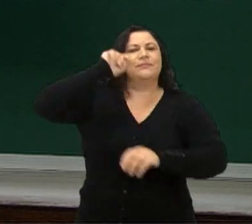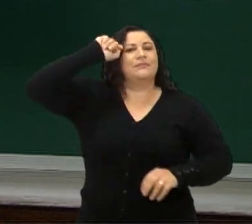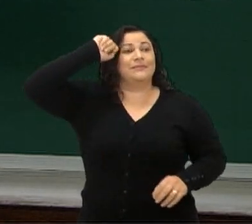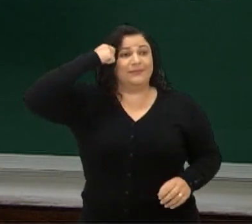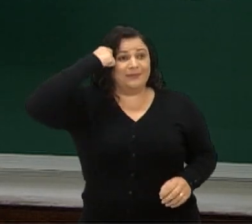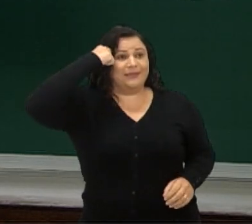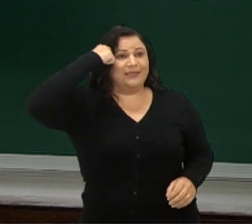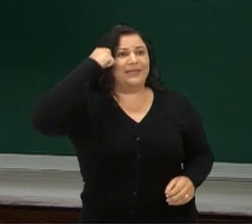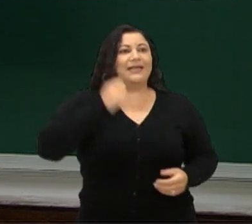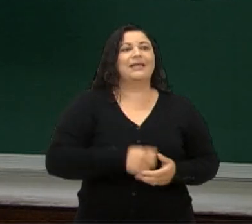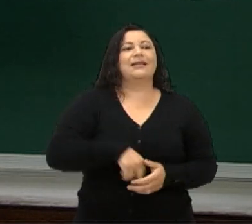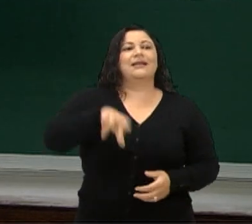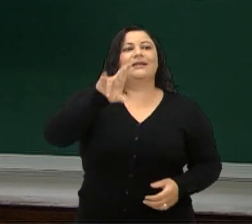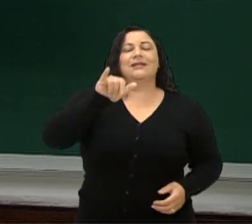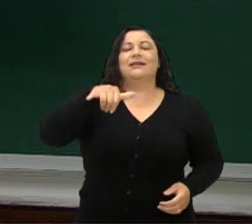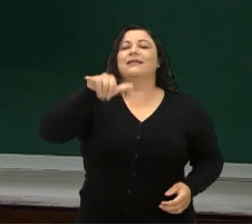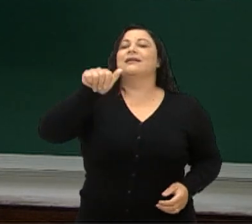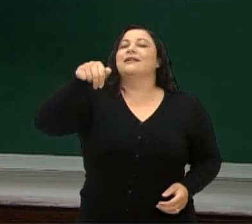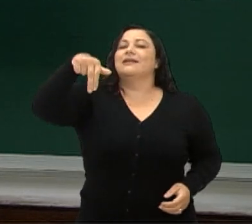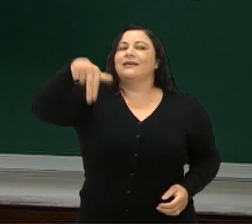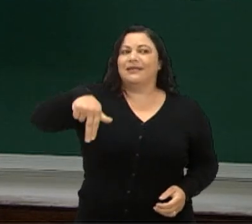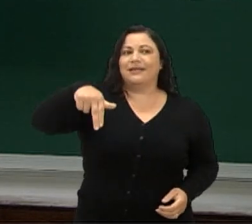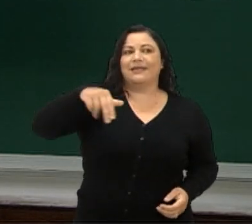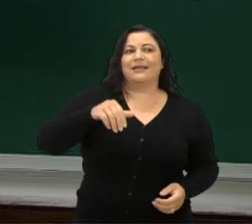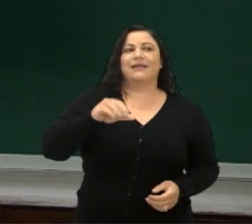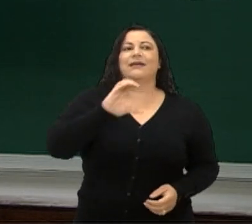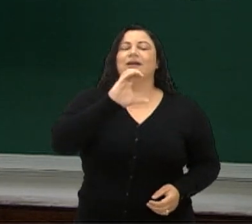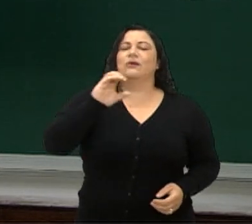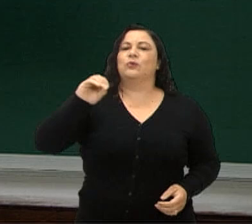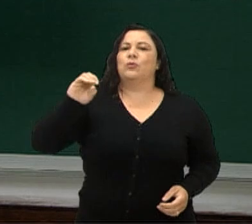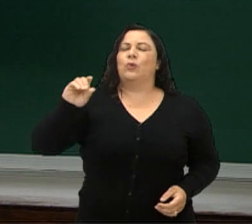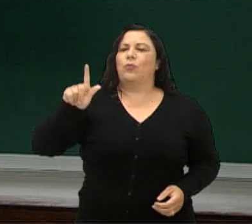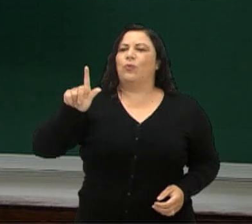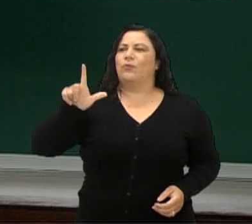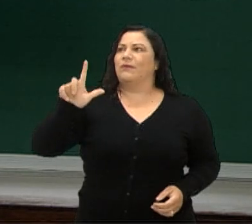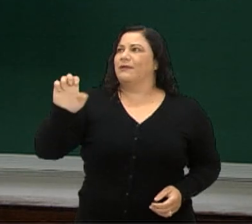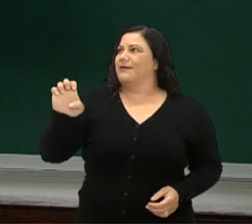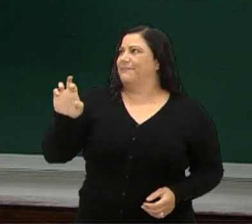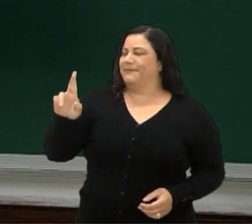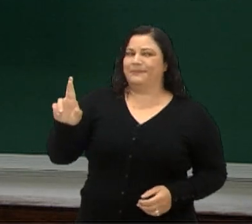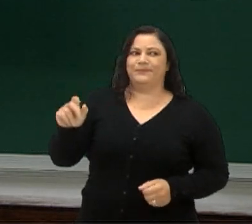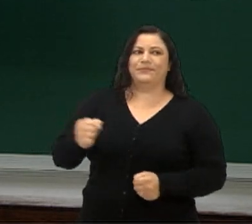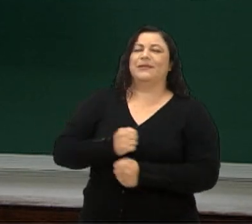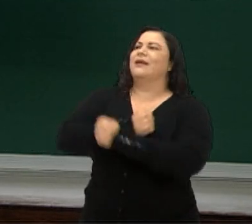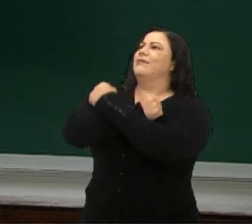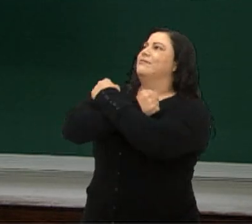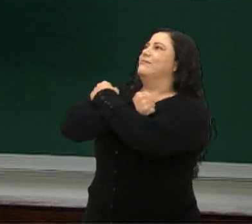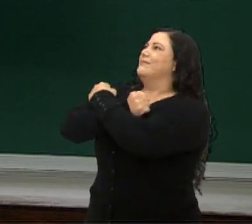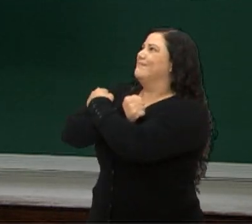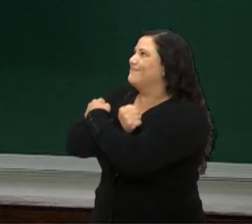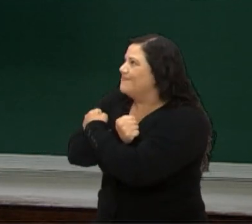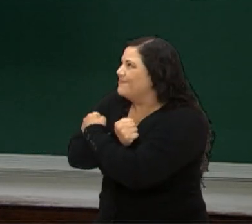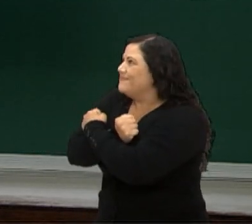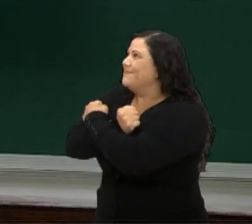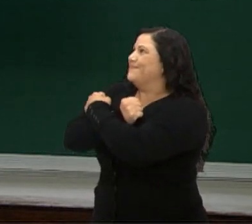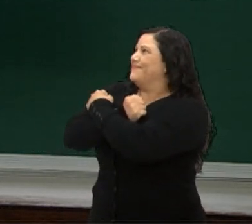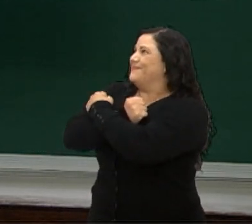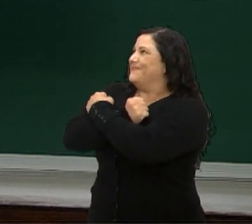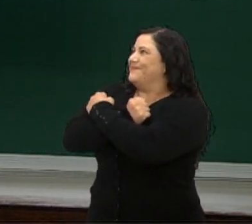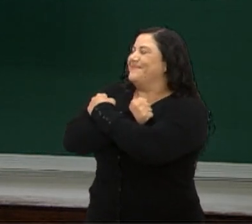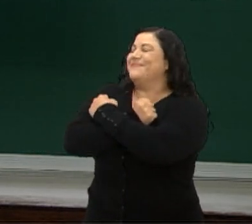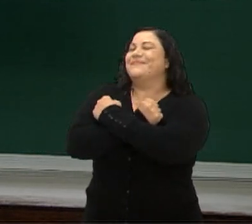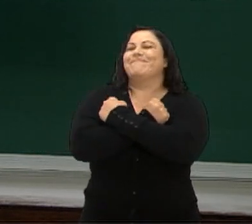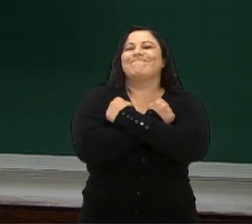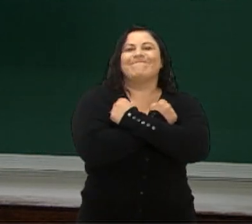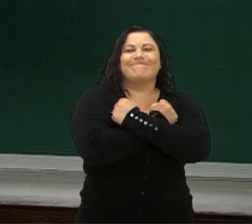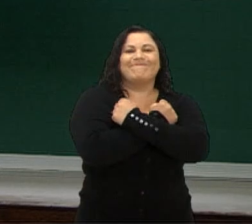e é uma homenagem, né, do Aula Paraná, né, ao ator que